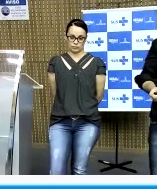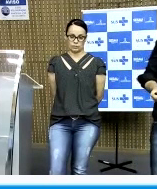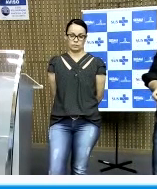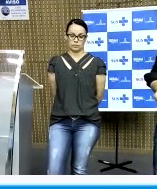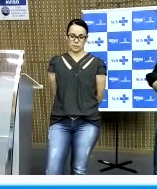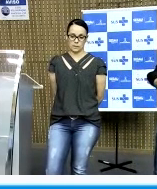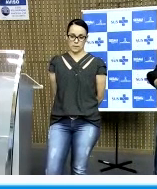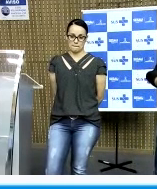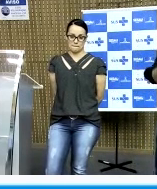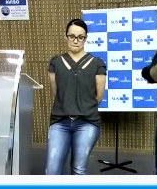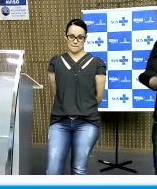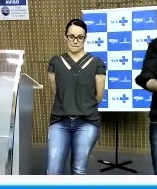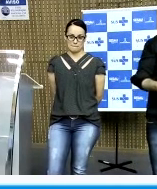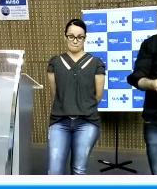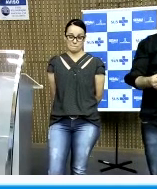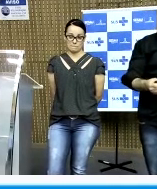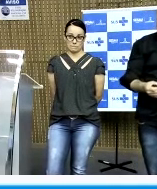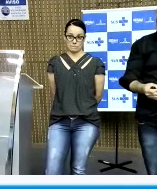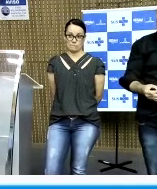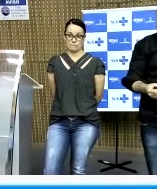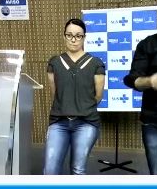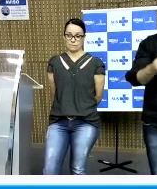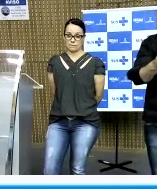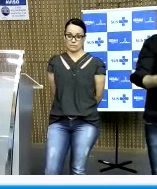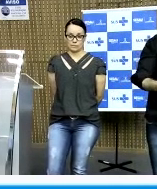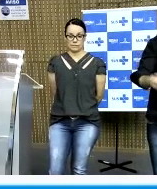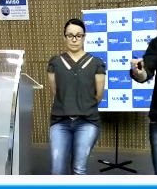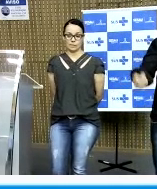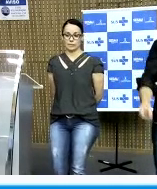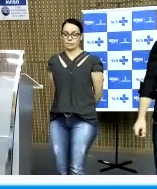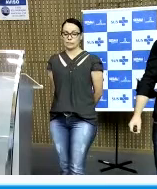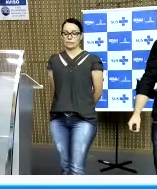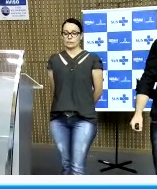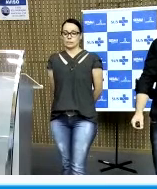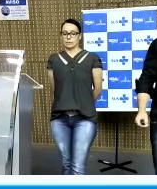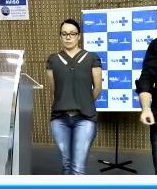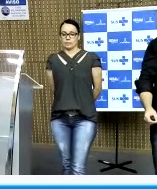nessa faixa etária, com 4,73% atendidas em 2020,